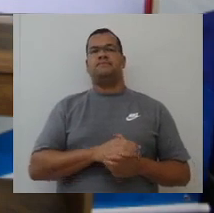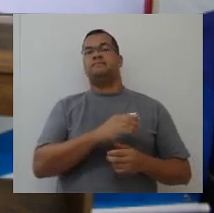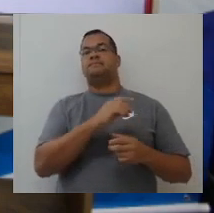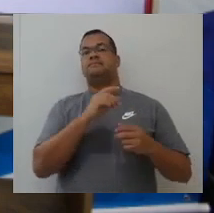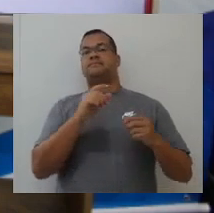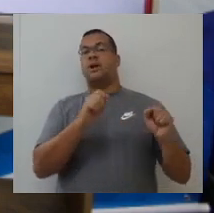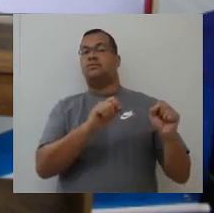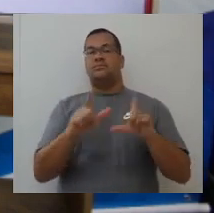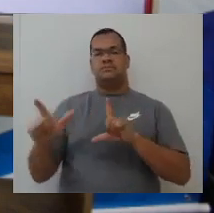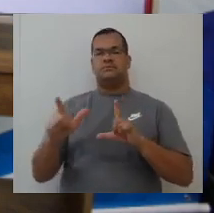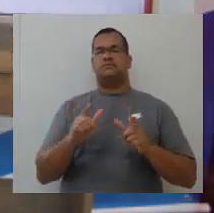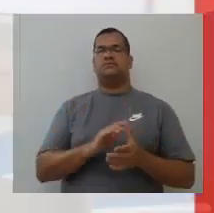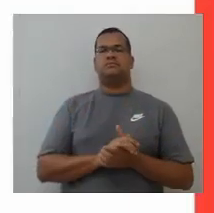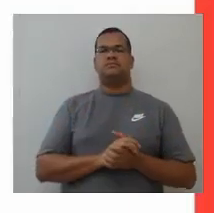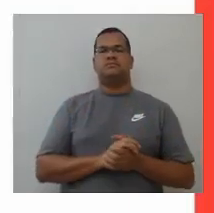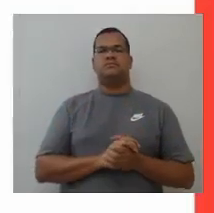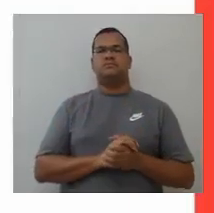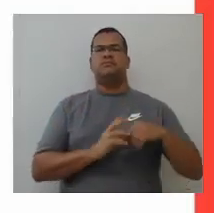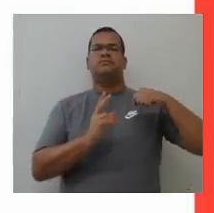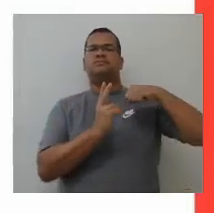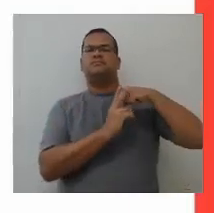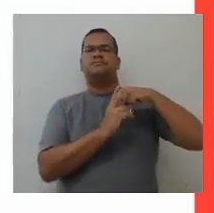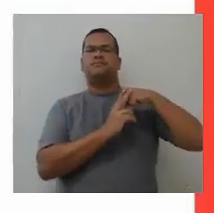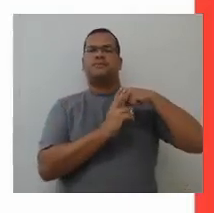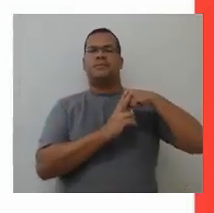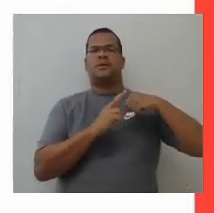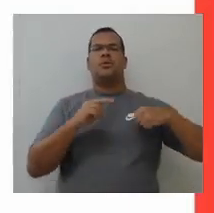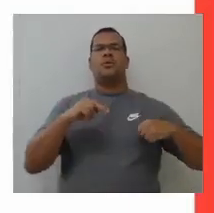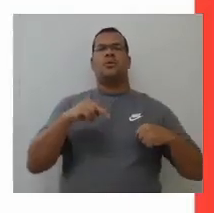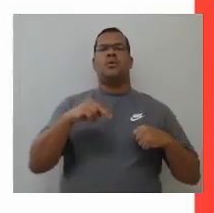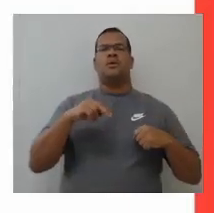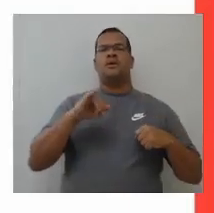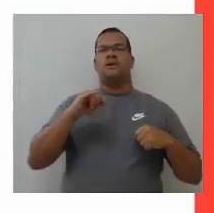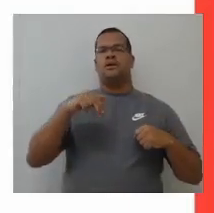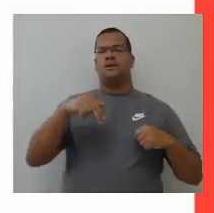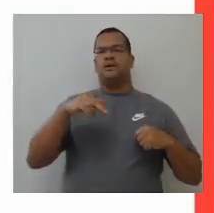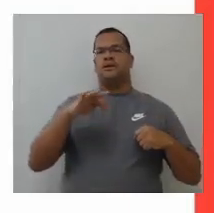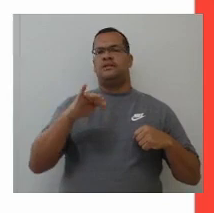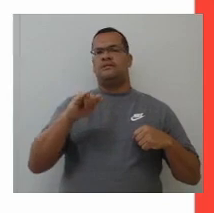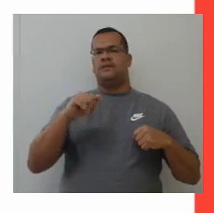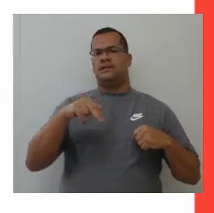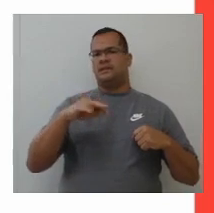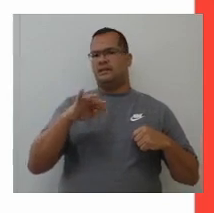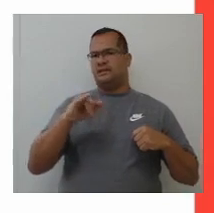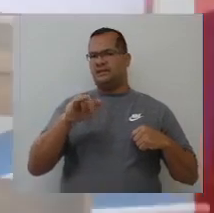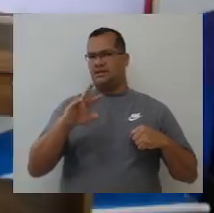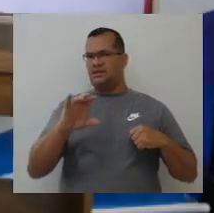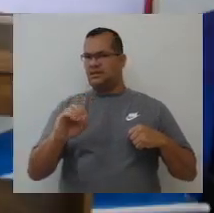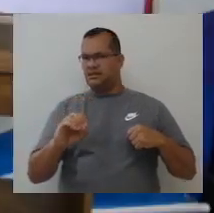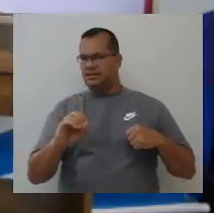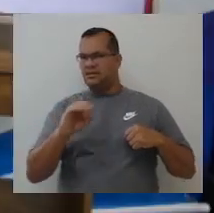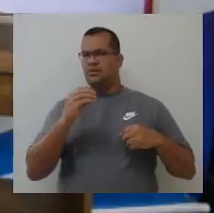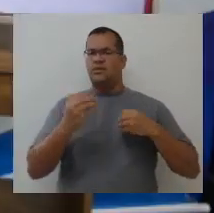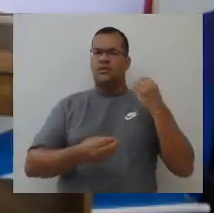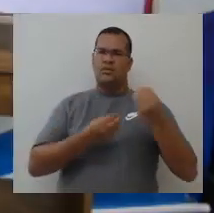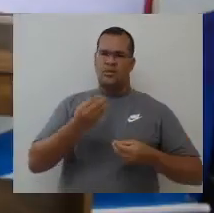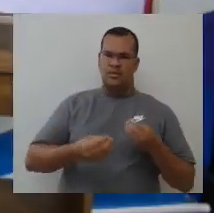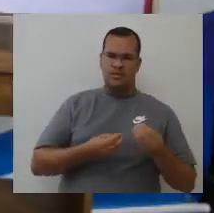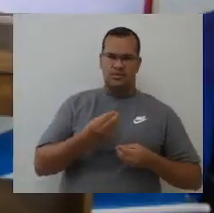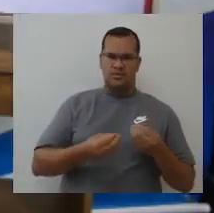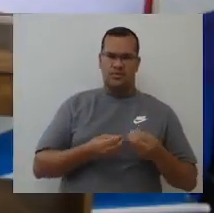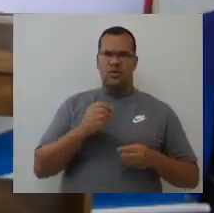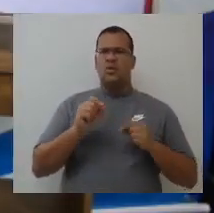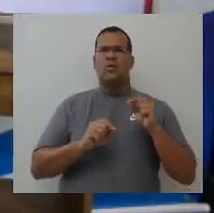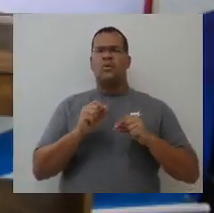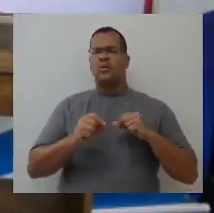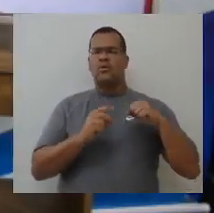slide. Verbo no infinitivo. Como formar em inglês? Ora, primeira coisa, então, eu tenho que perguntar, verbo no infinitivo, o